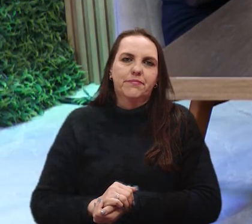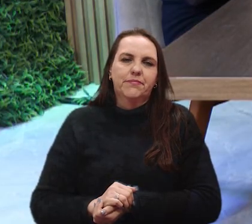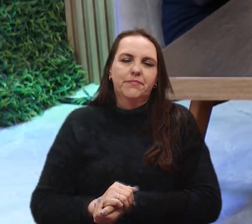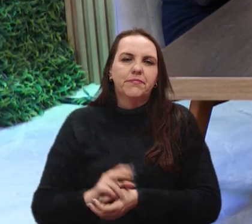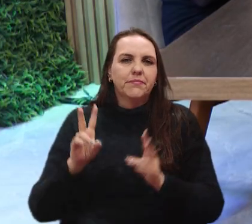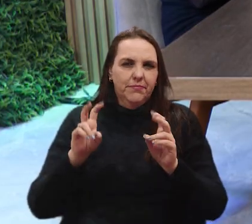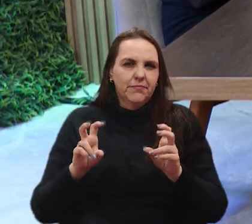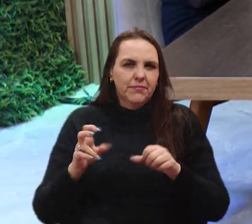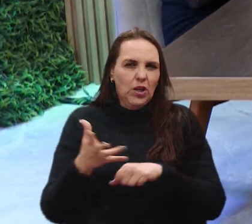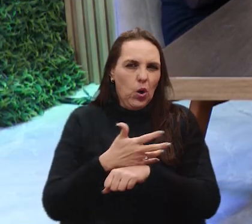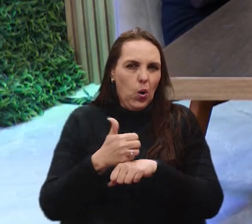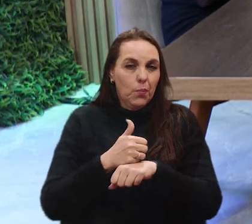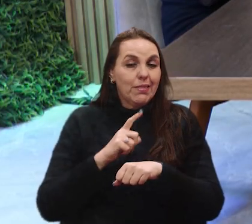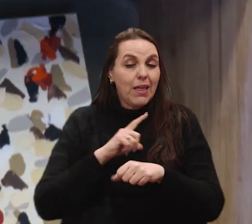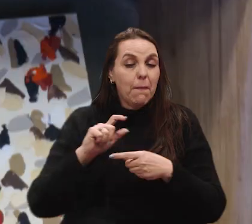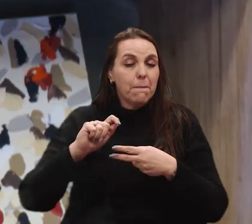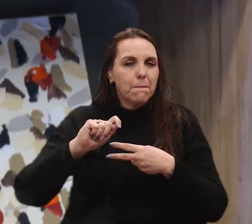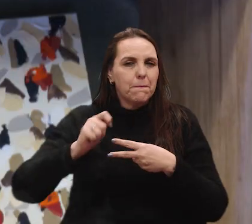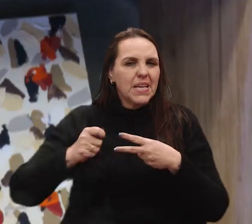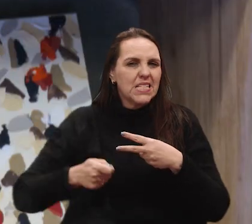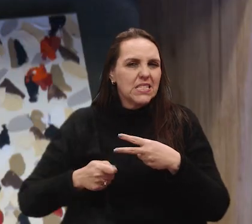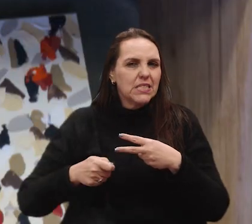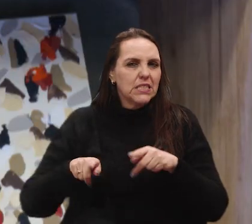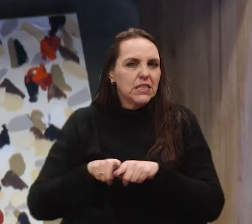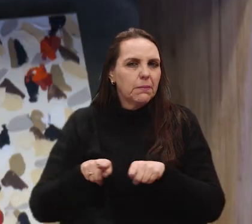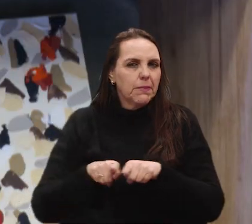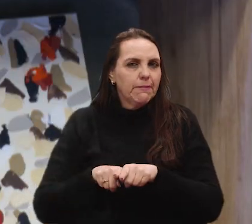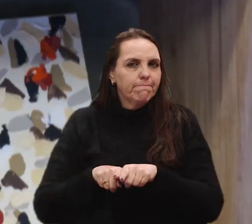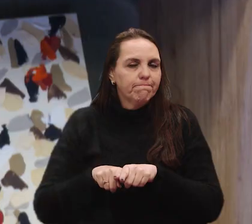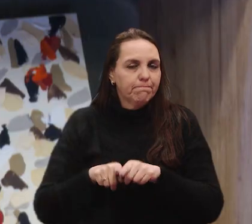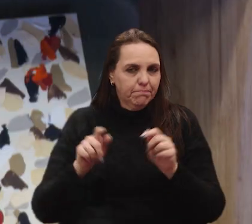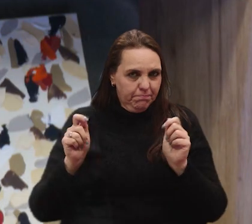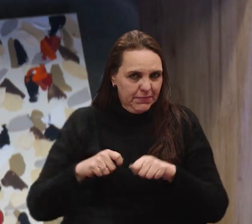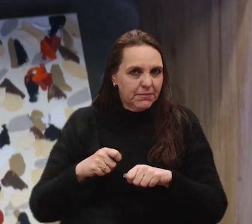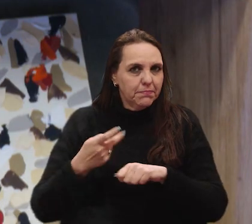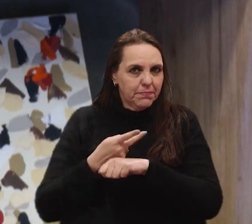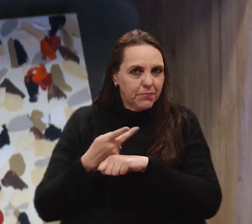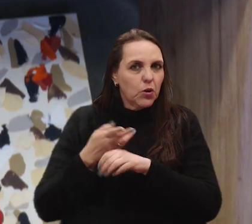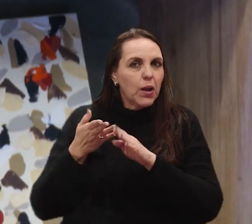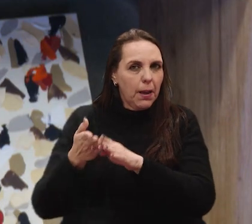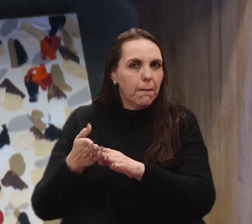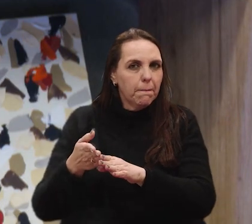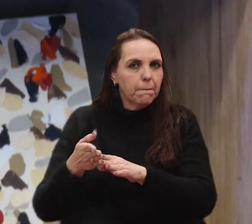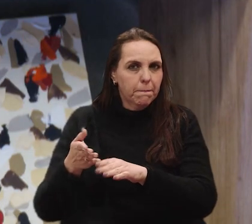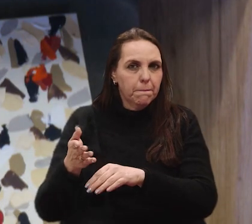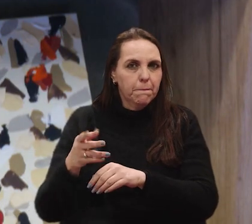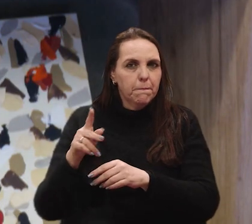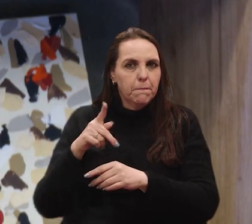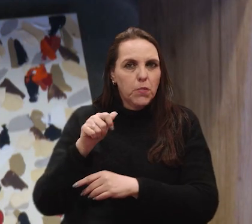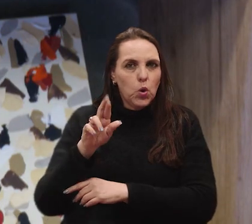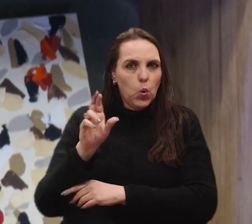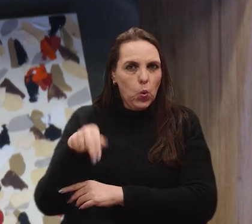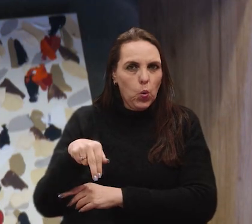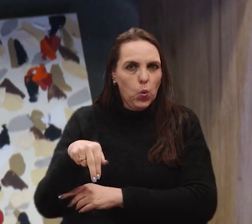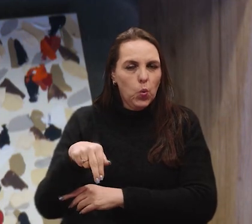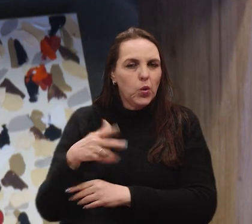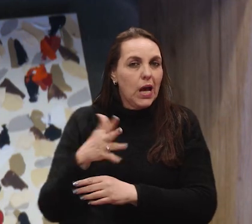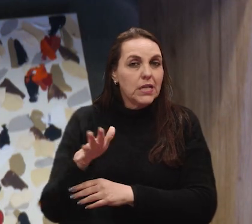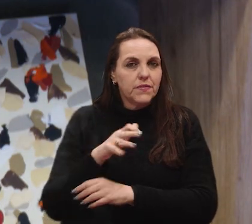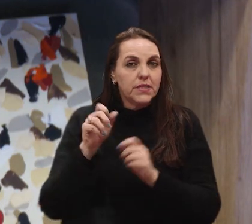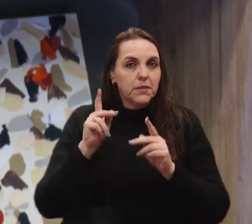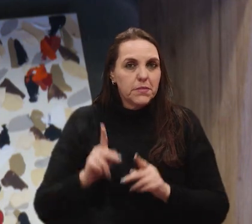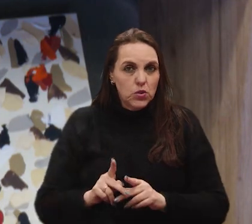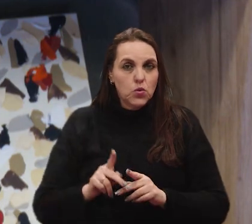casos envolvendo o Pix também. É motivo para a gente buscar o Procon? Como é que a gente faz para tentar? Muitas vezes as